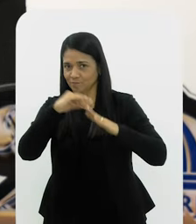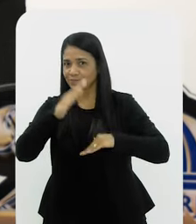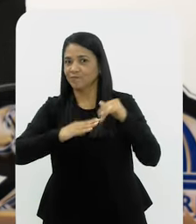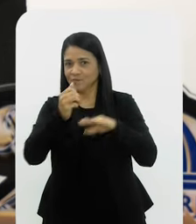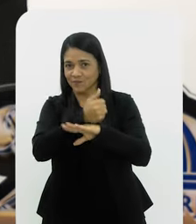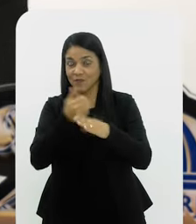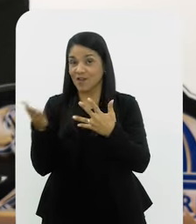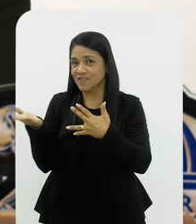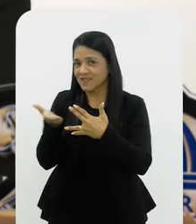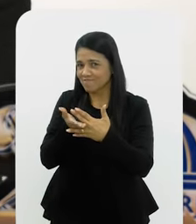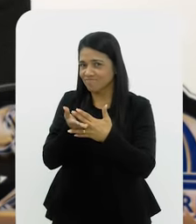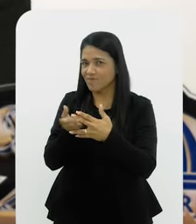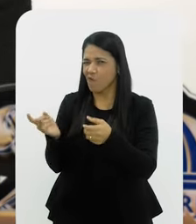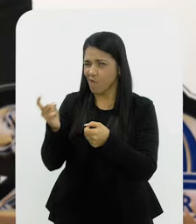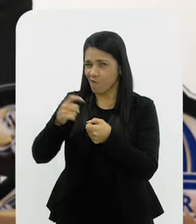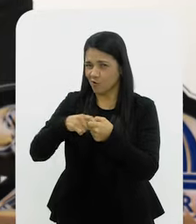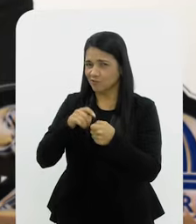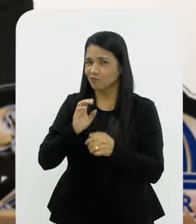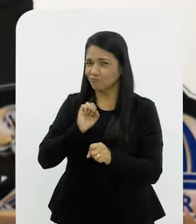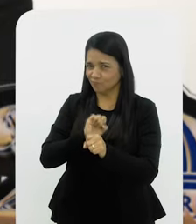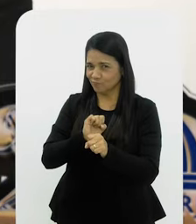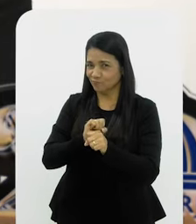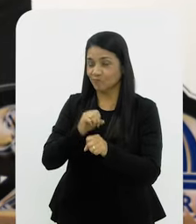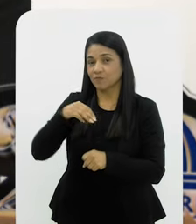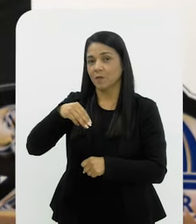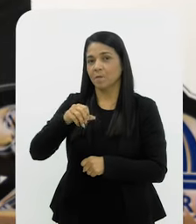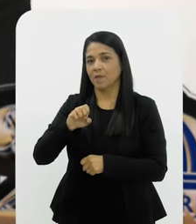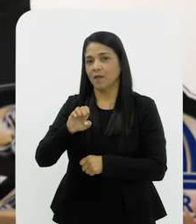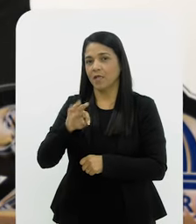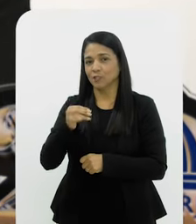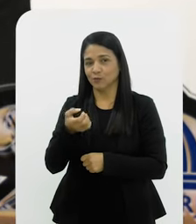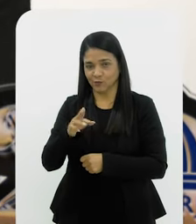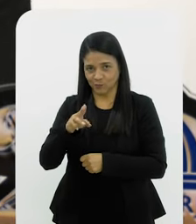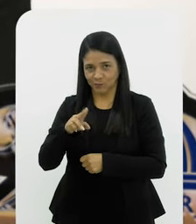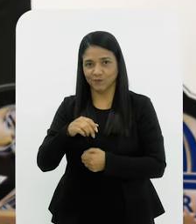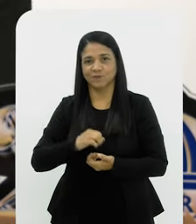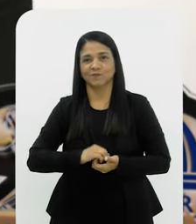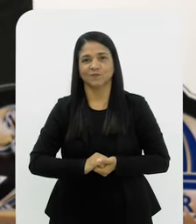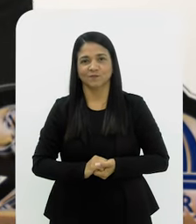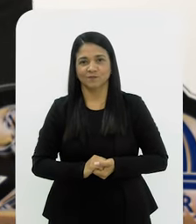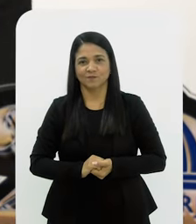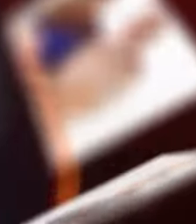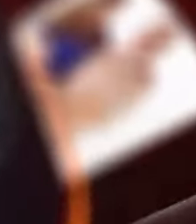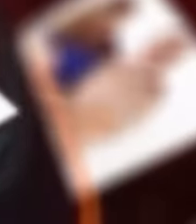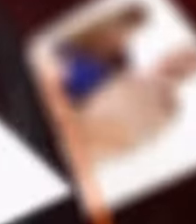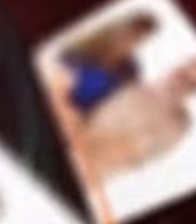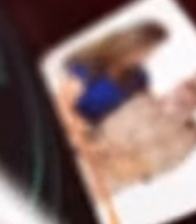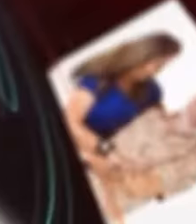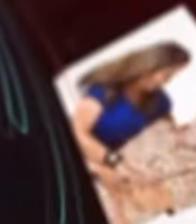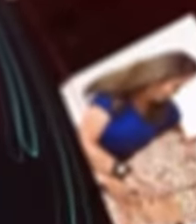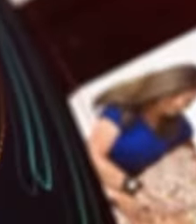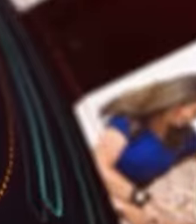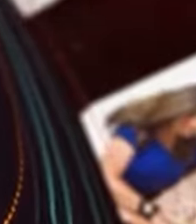só. Agora nós vamos fazer um pequeno intervalo e voltamos já com o maestro Jorge Cardoso.